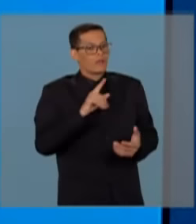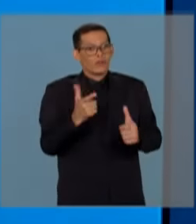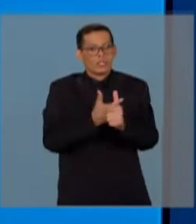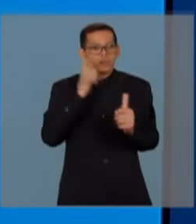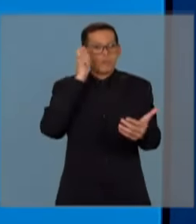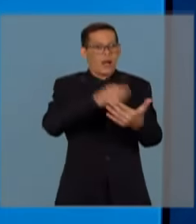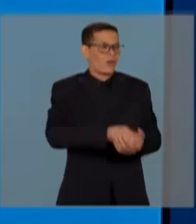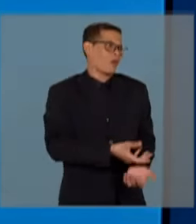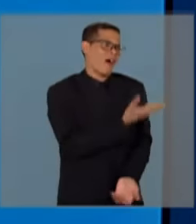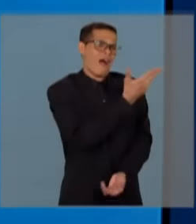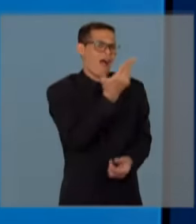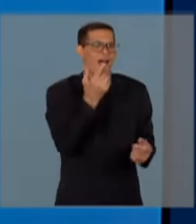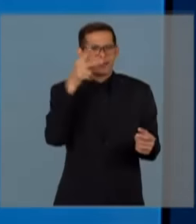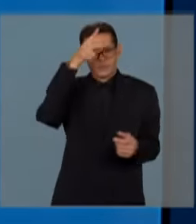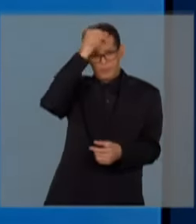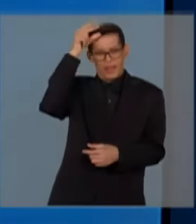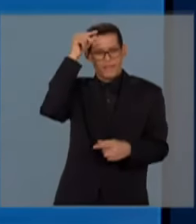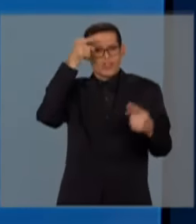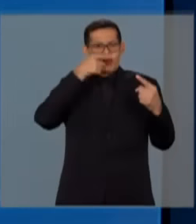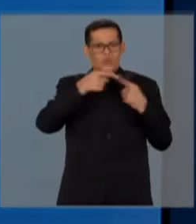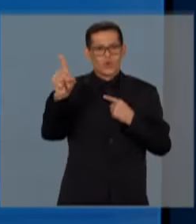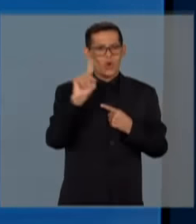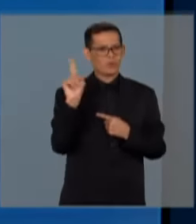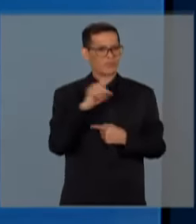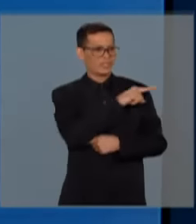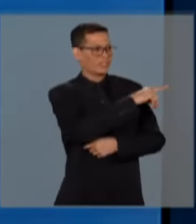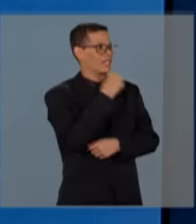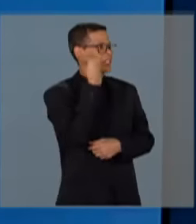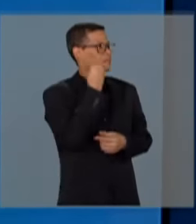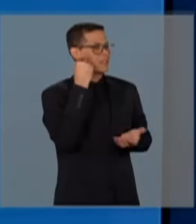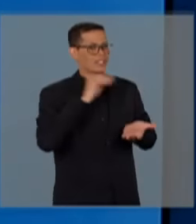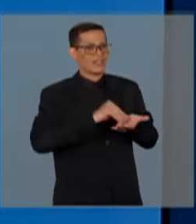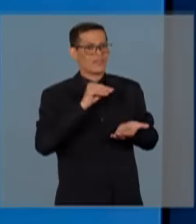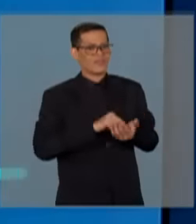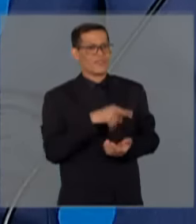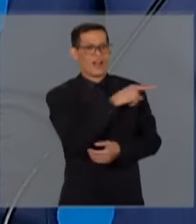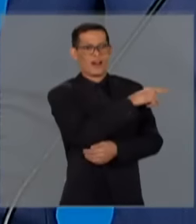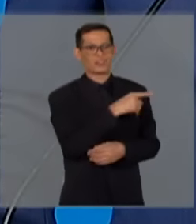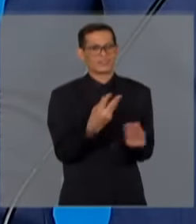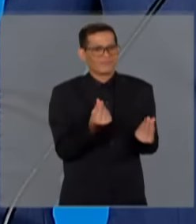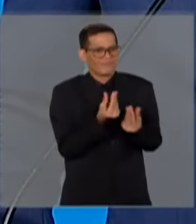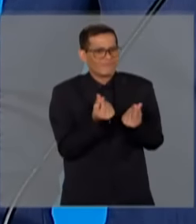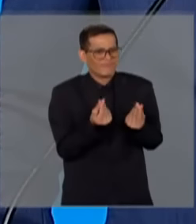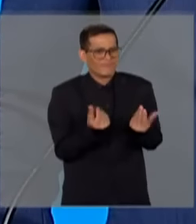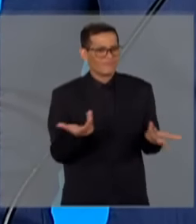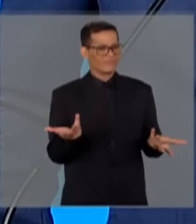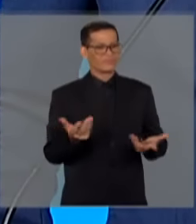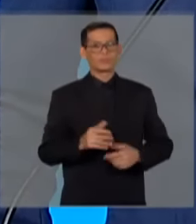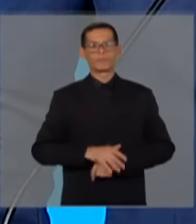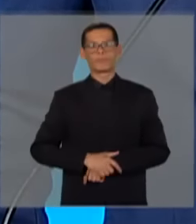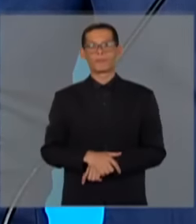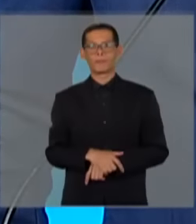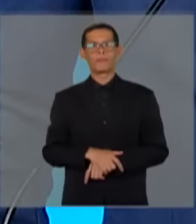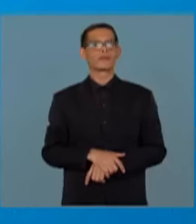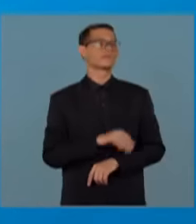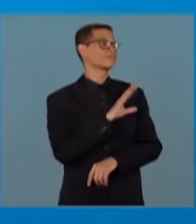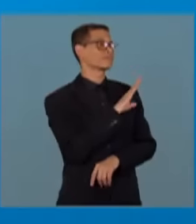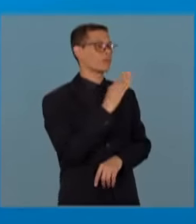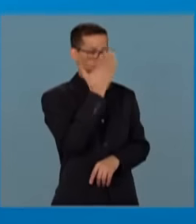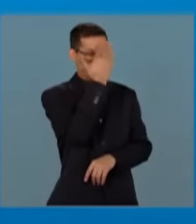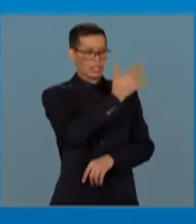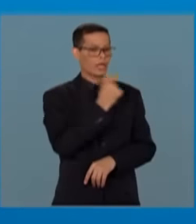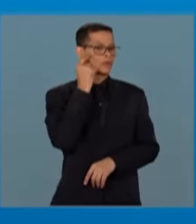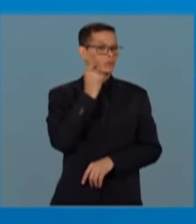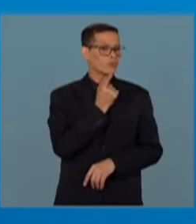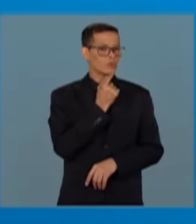prefeito não dá tem que ter experiência e equilíbrio Obrigado candidato Nunes bom eu não interrompi a fala do candidato